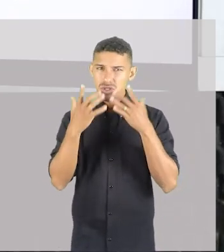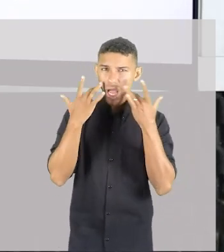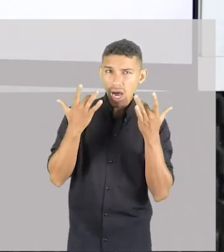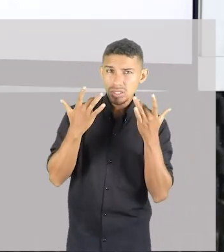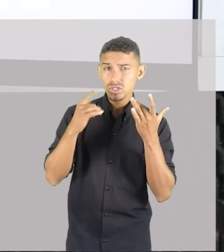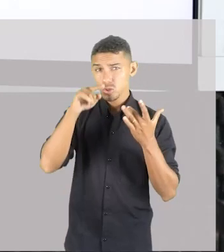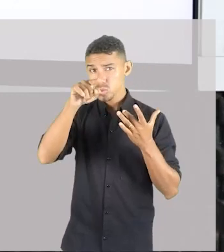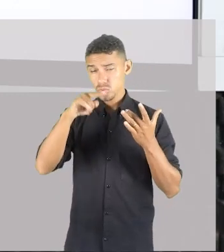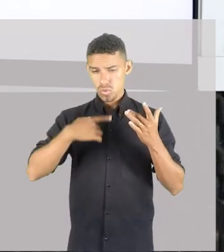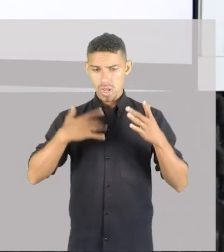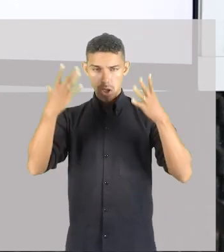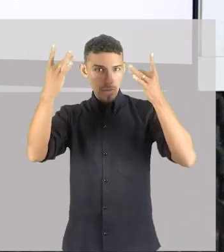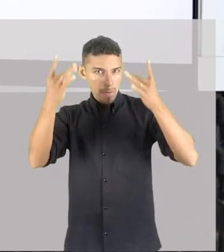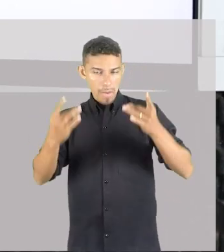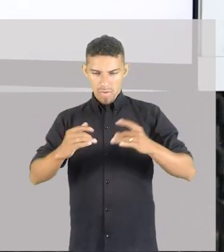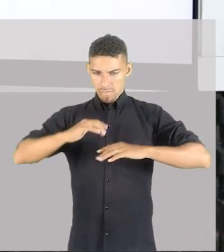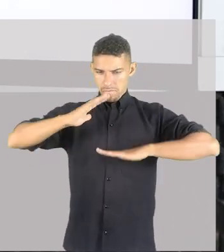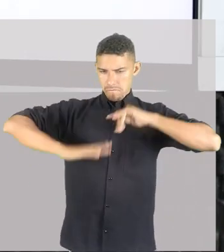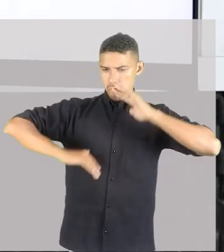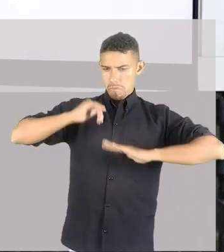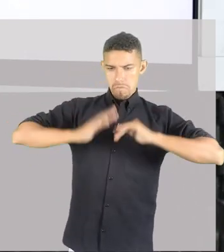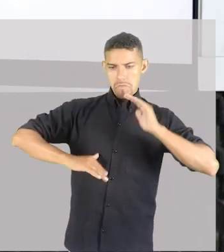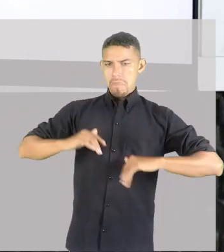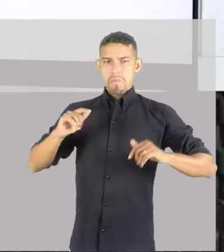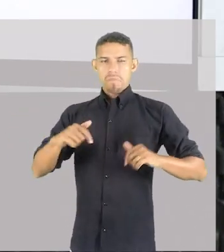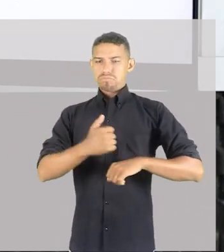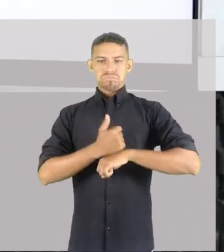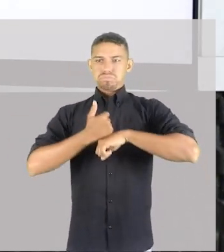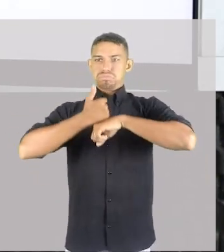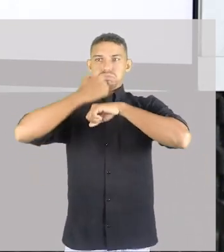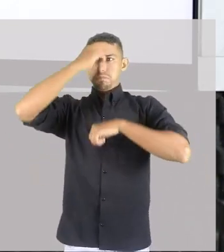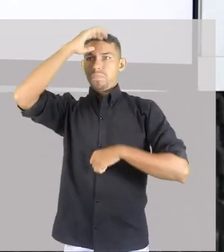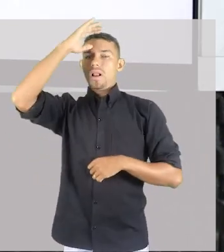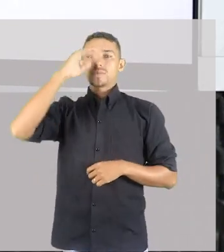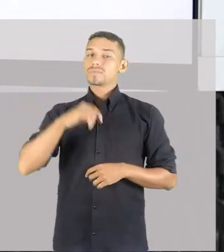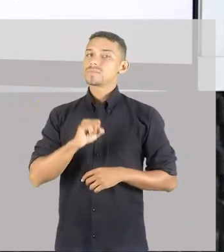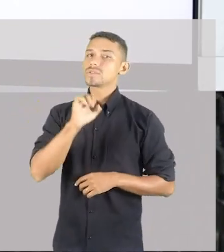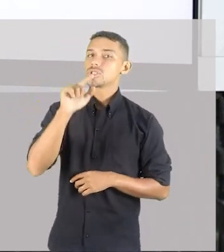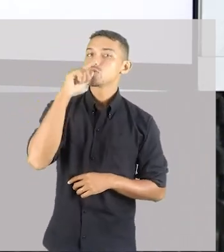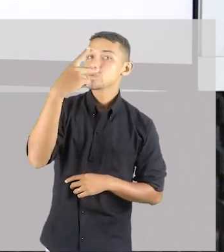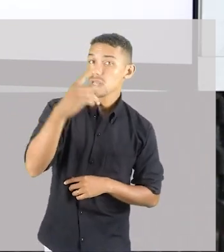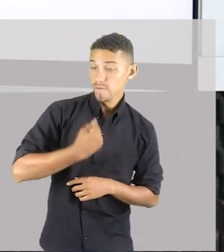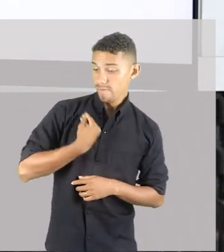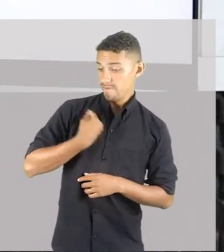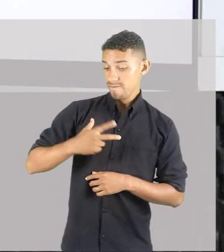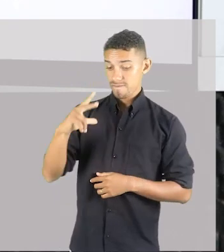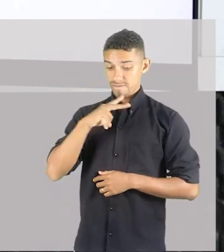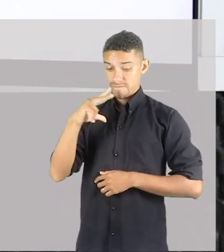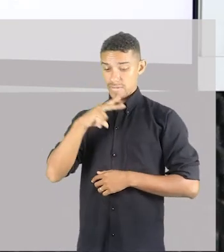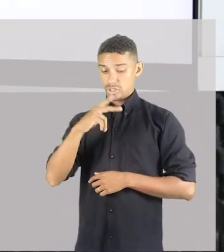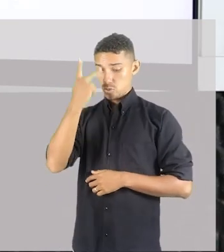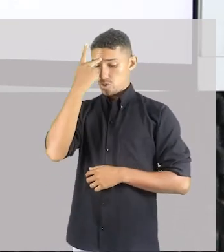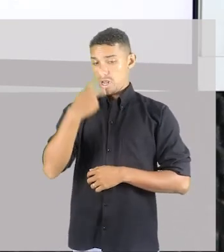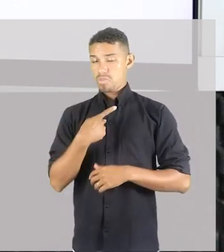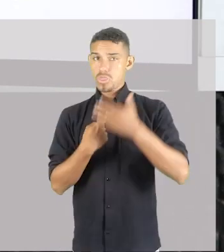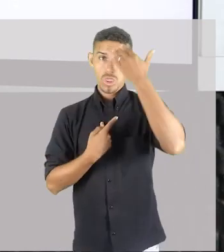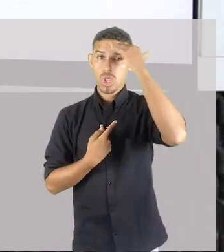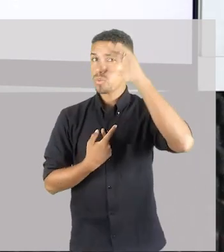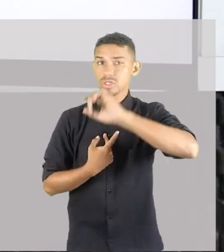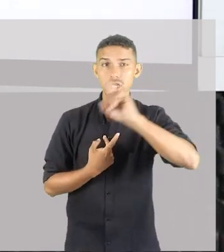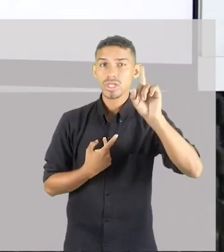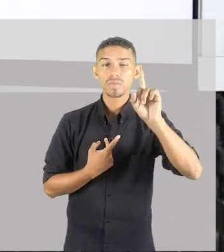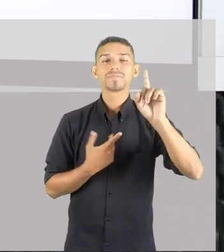que uma coisa é arte ou não. Se você tem um padrão estético e não compreende, tente entender qual é a motivação. Vá a